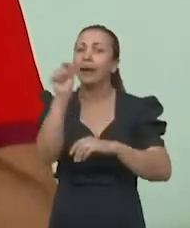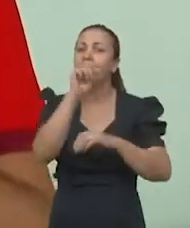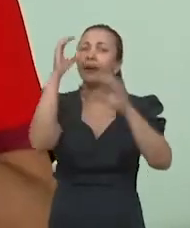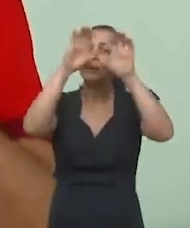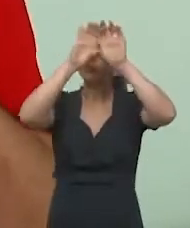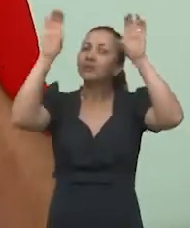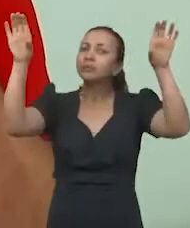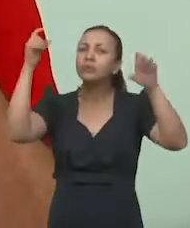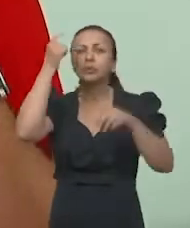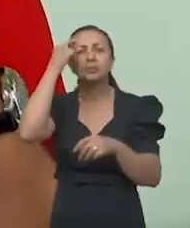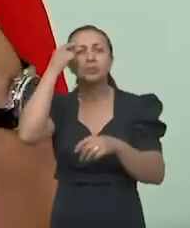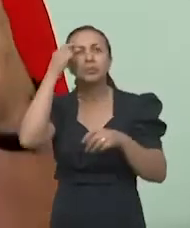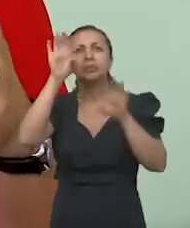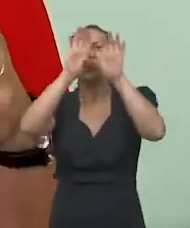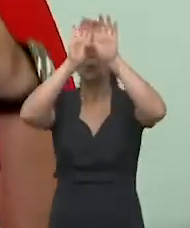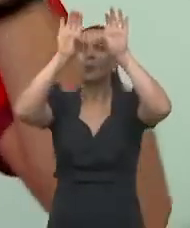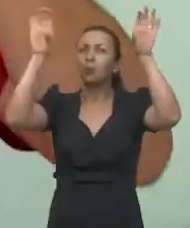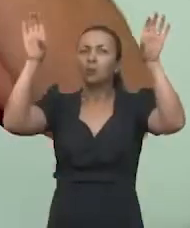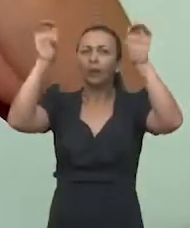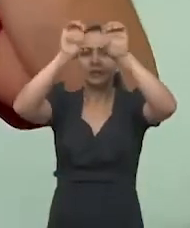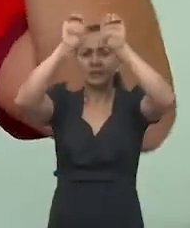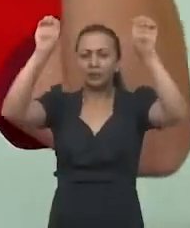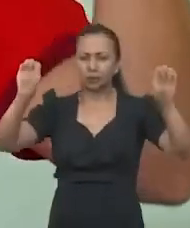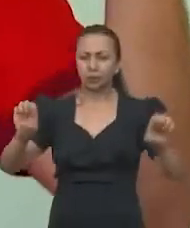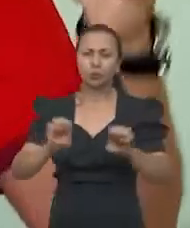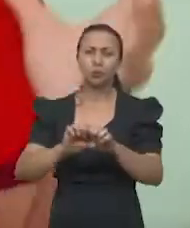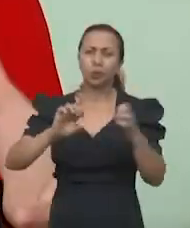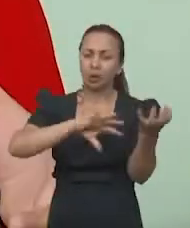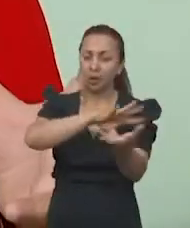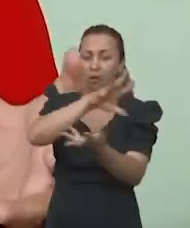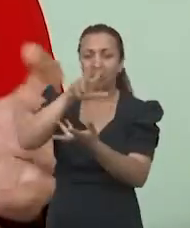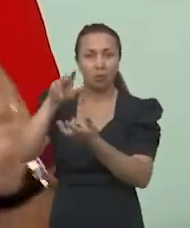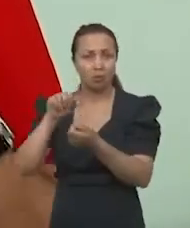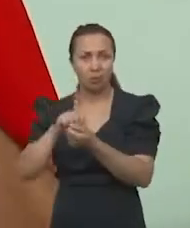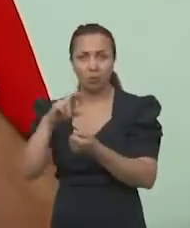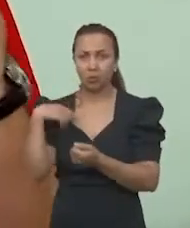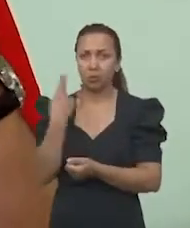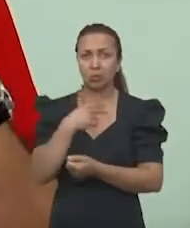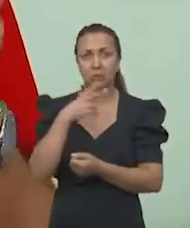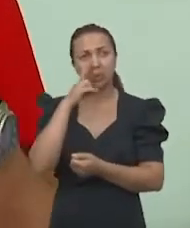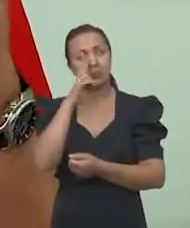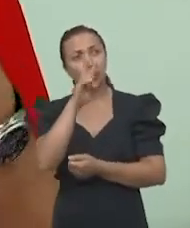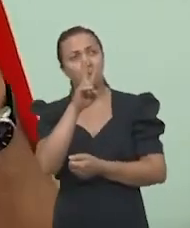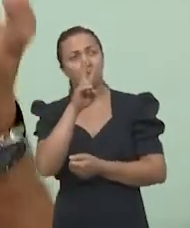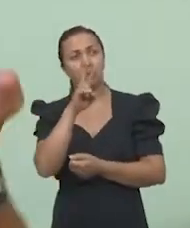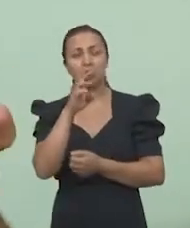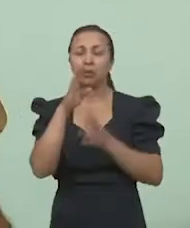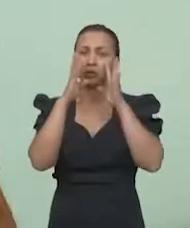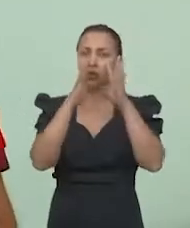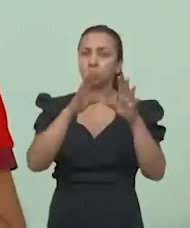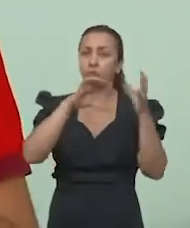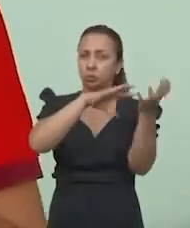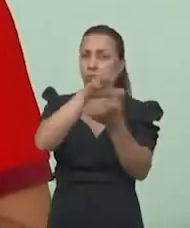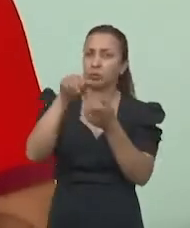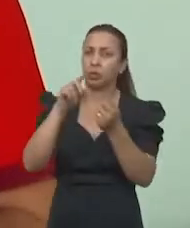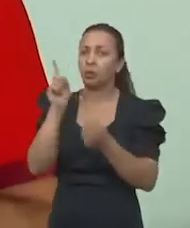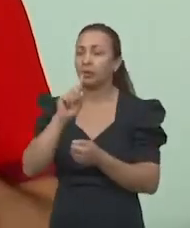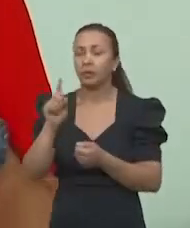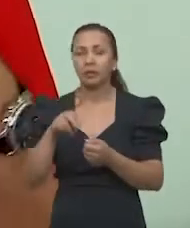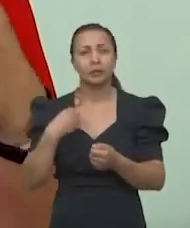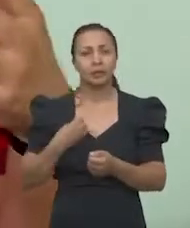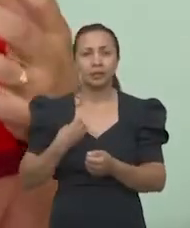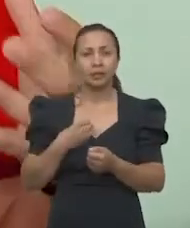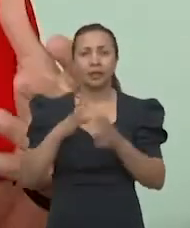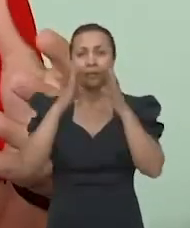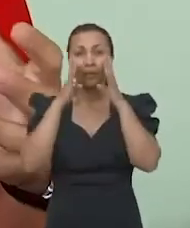Quem é o universo? E pensando o universo na sua estrutura global. Nós não observamos, nesse sentido de global, o que eu quero dizer, nós